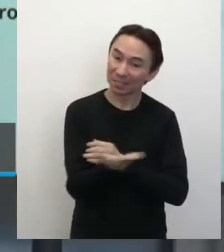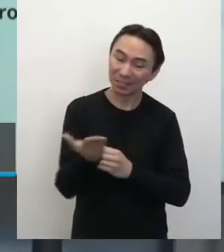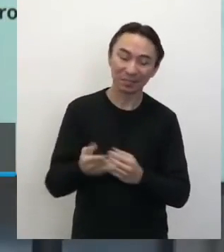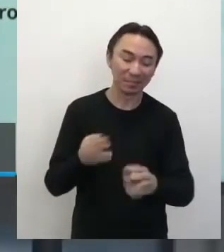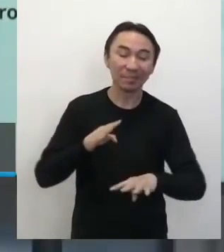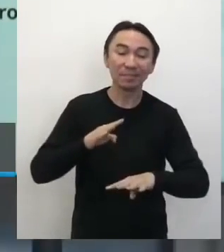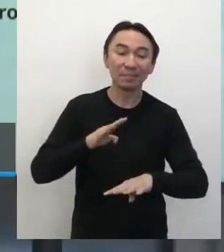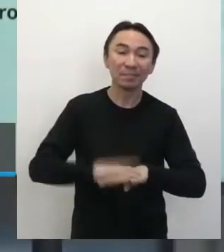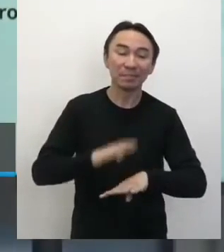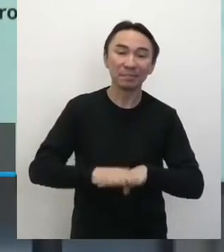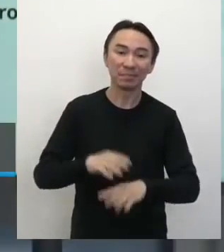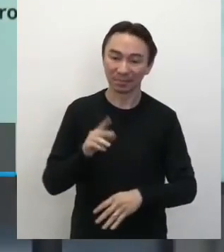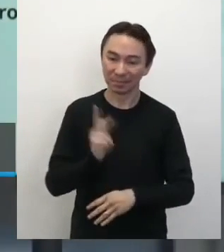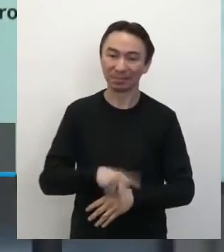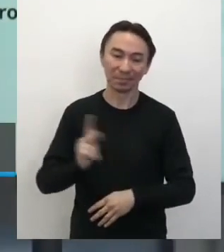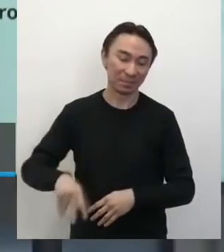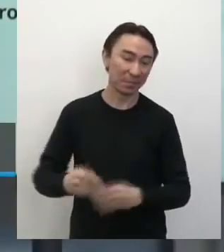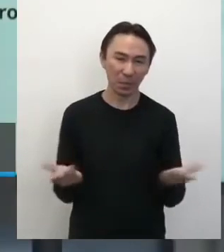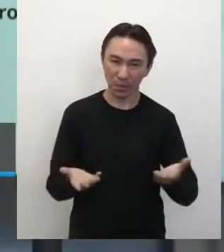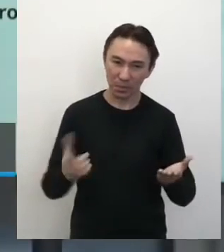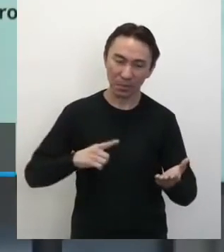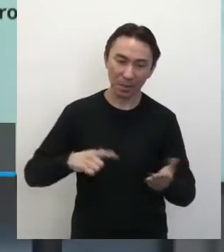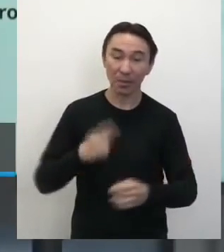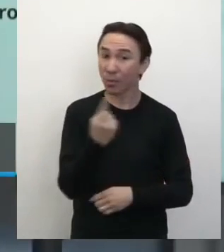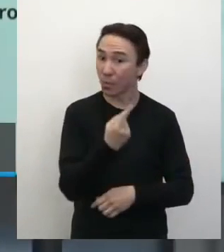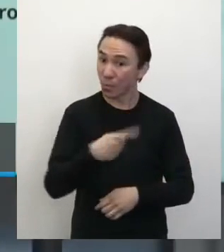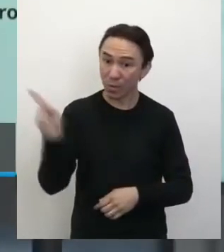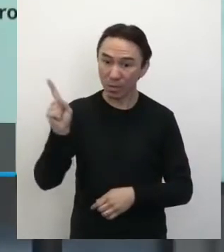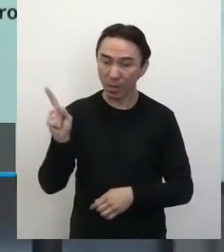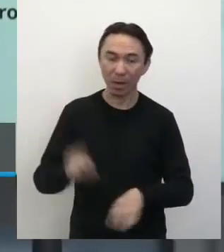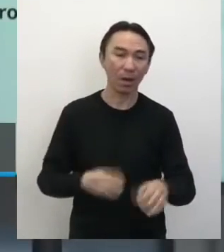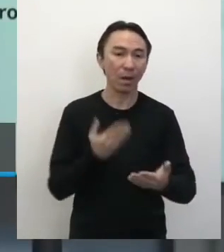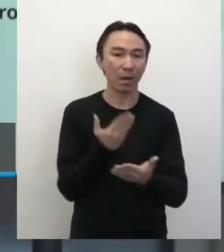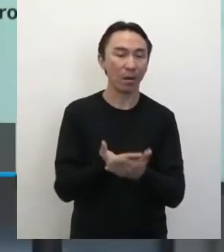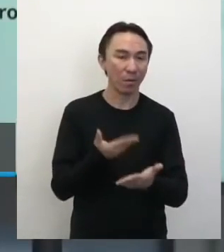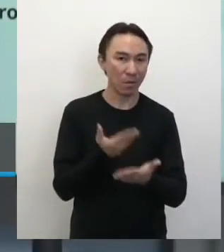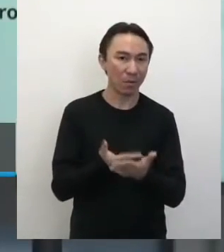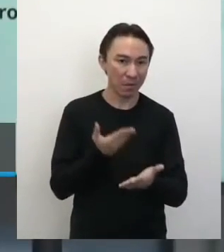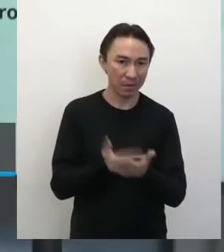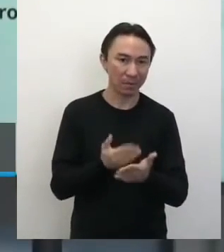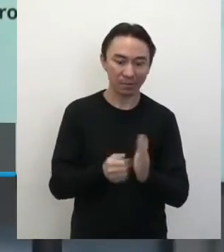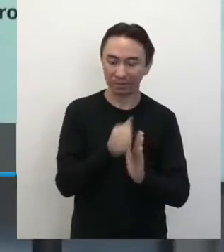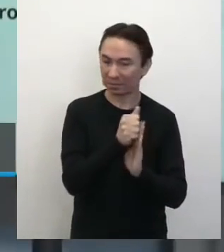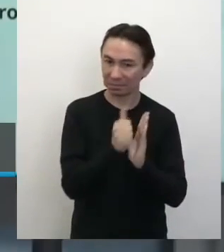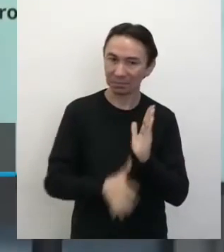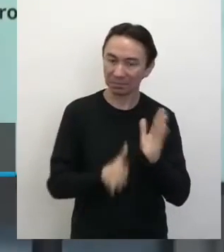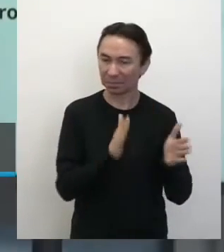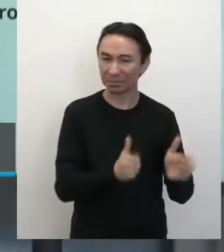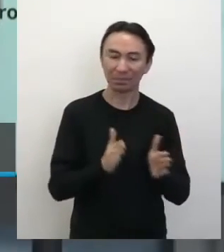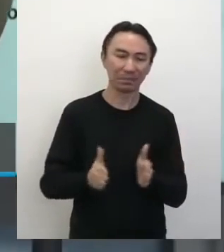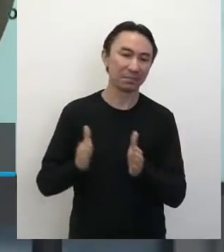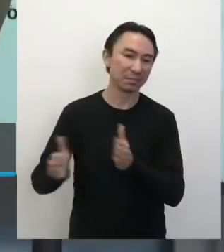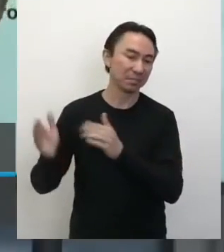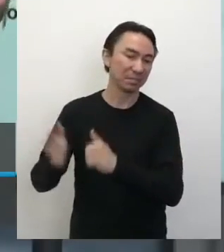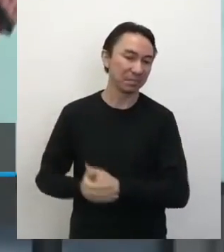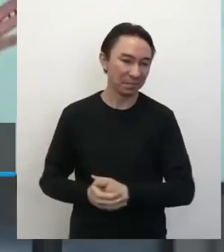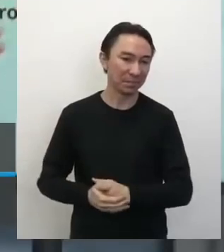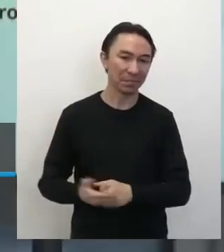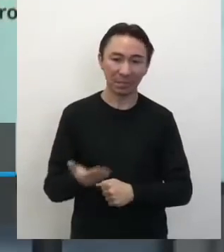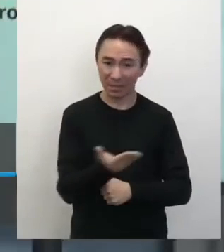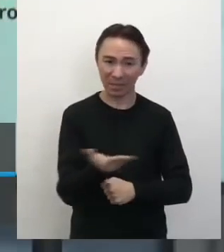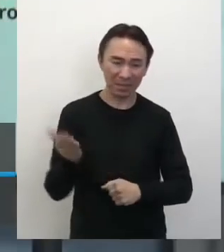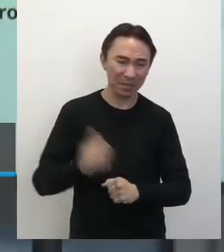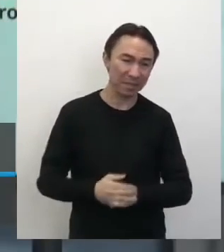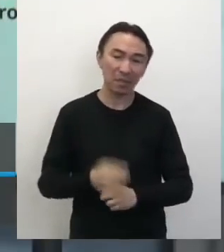vamos entrar na última aula da nossa sequência de atividades 4. É isso mesmo, né? E para monitorar todas as